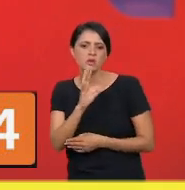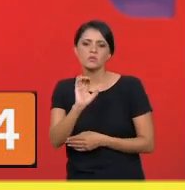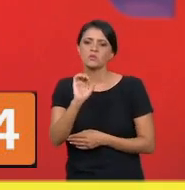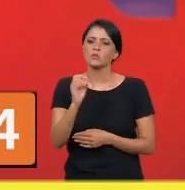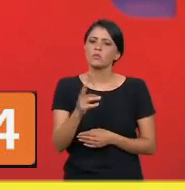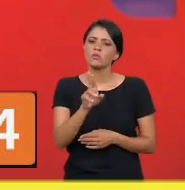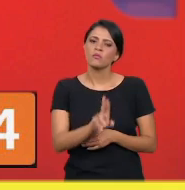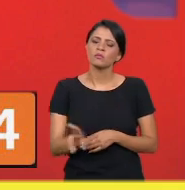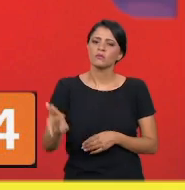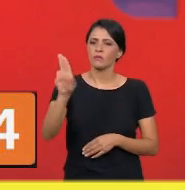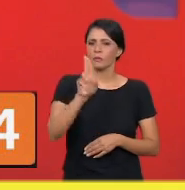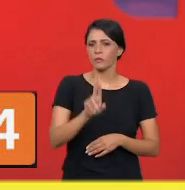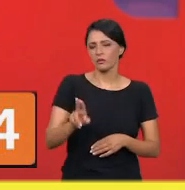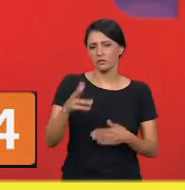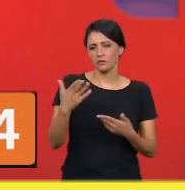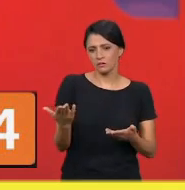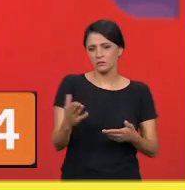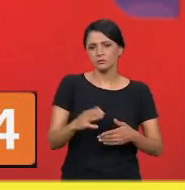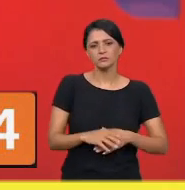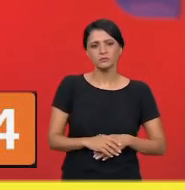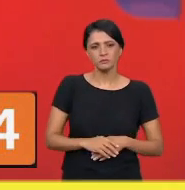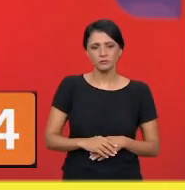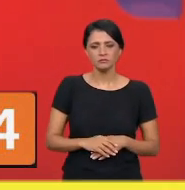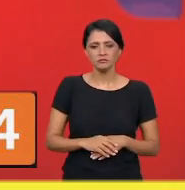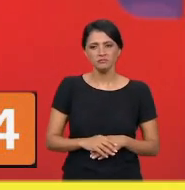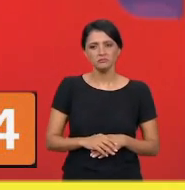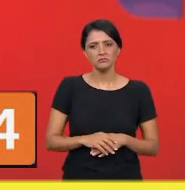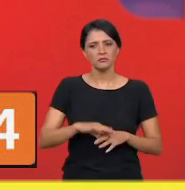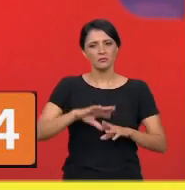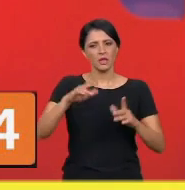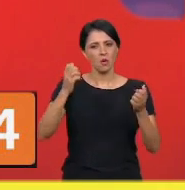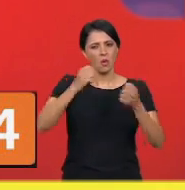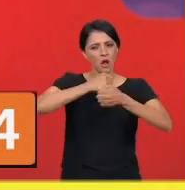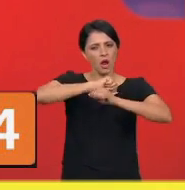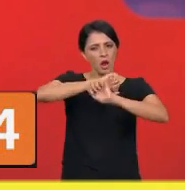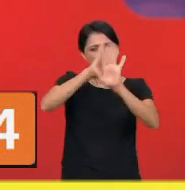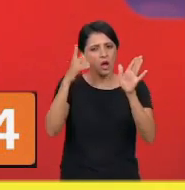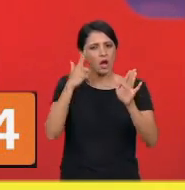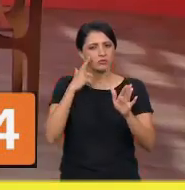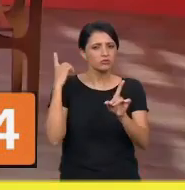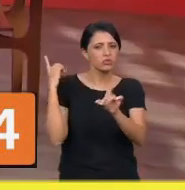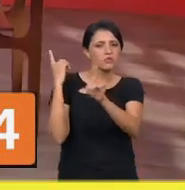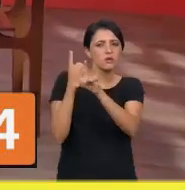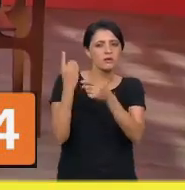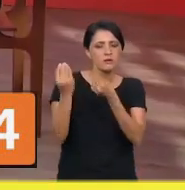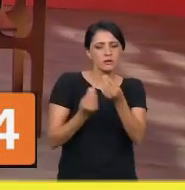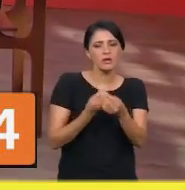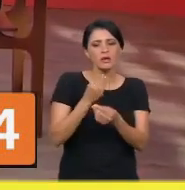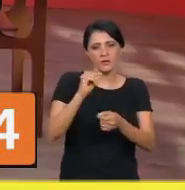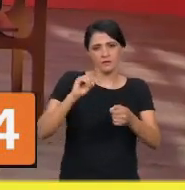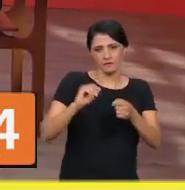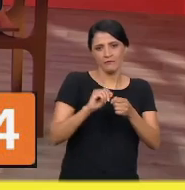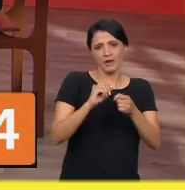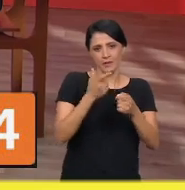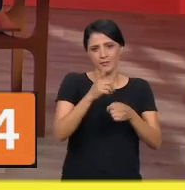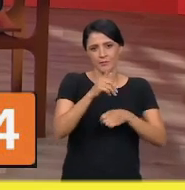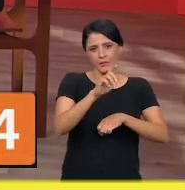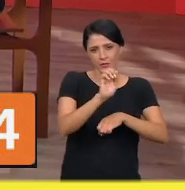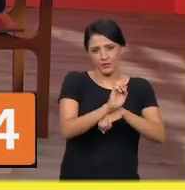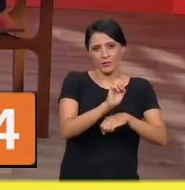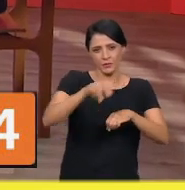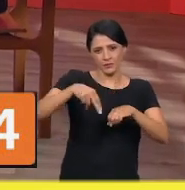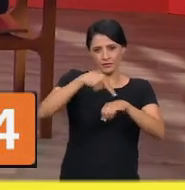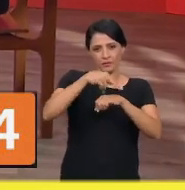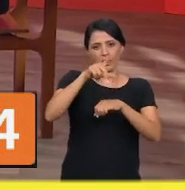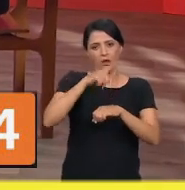o uso não transparente de descobertas? Porque quando você faz por estados soberanos, você tem algum